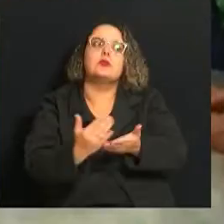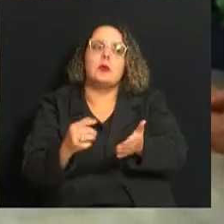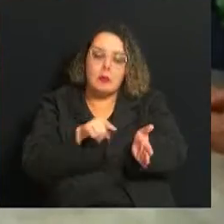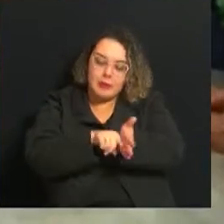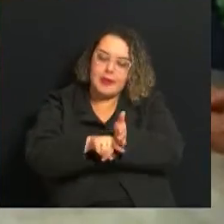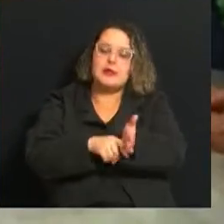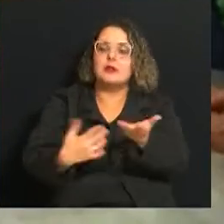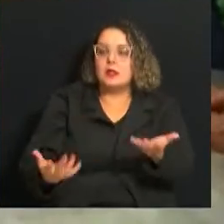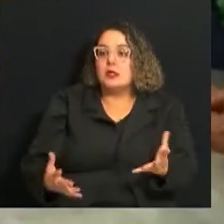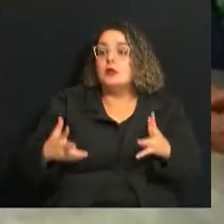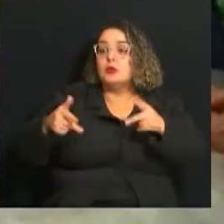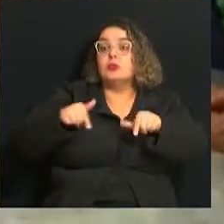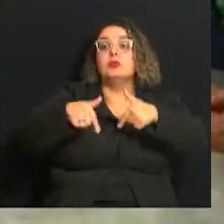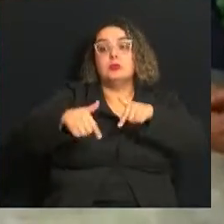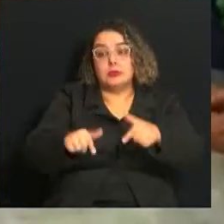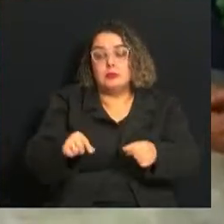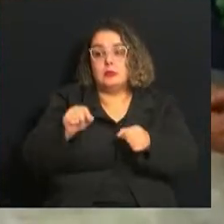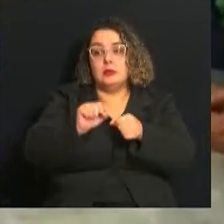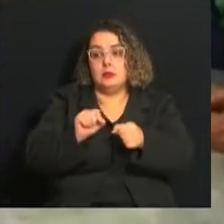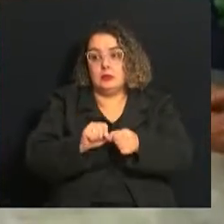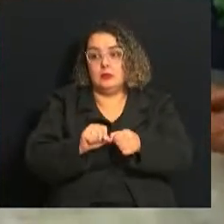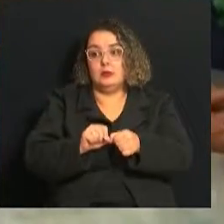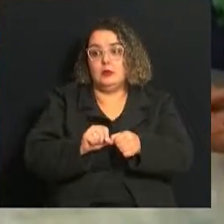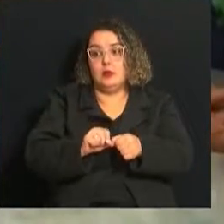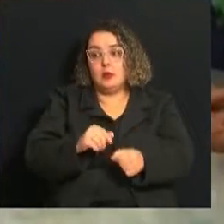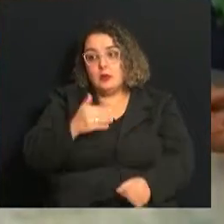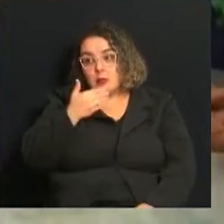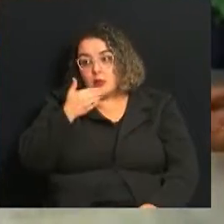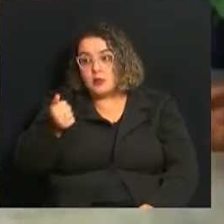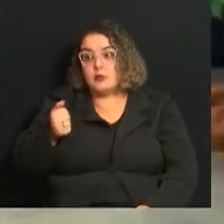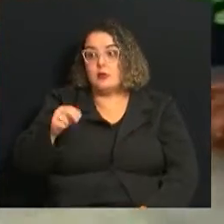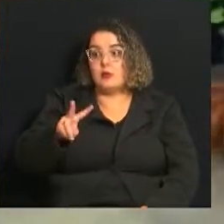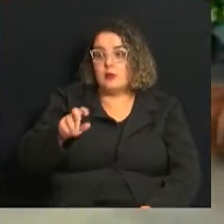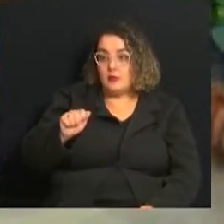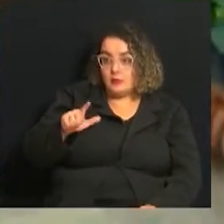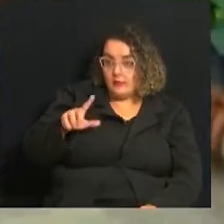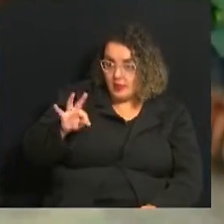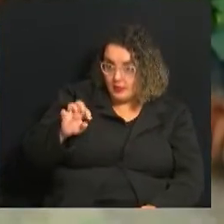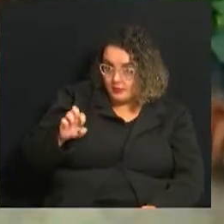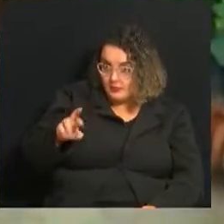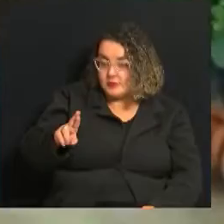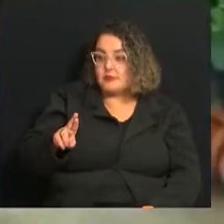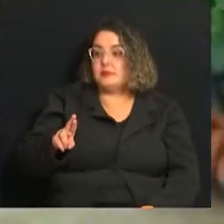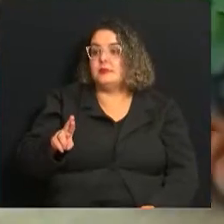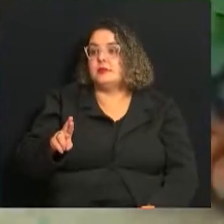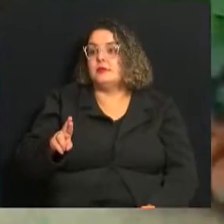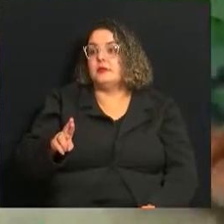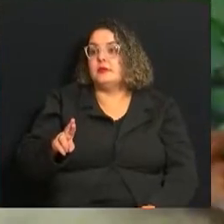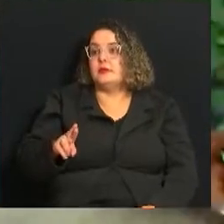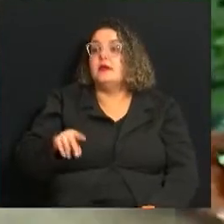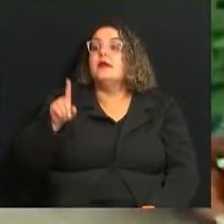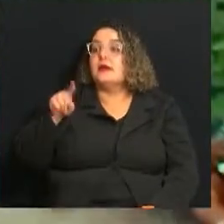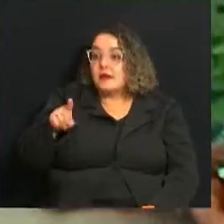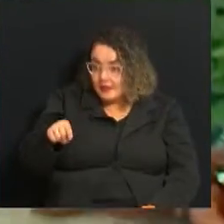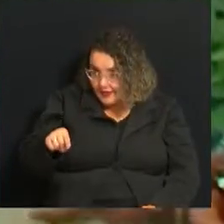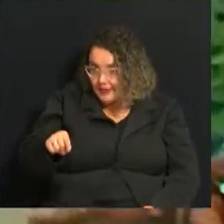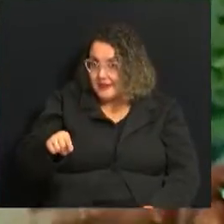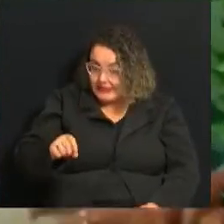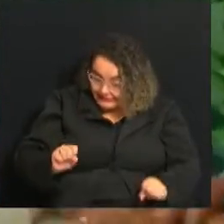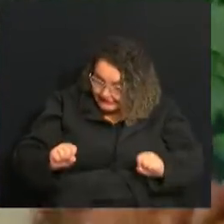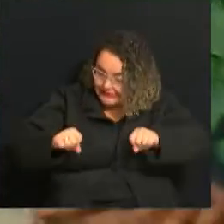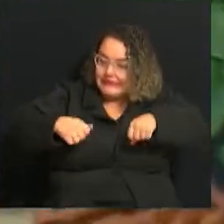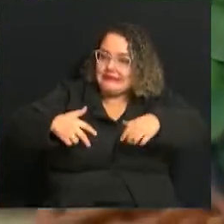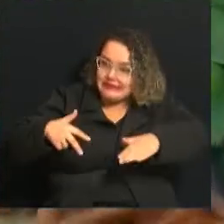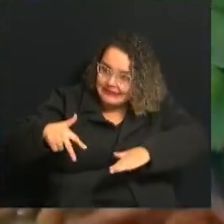todo o trabalho foi feito pelo melhorista, que é o Walter Siqueira. Legal. Né? que ele encampou